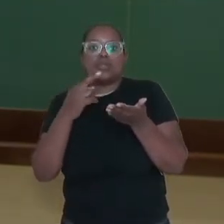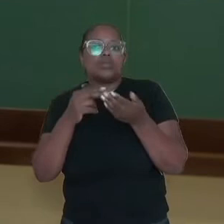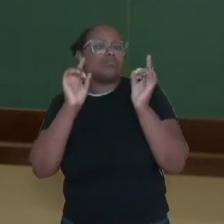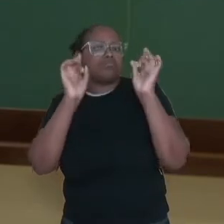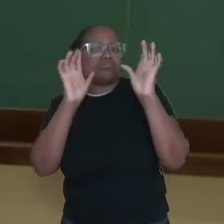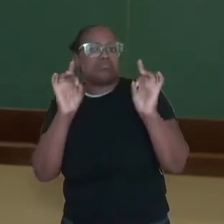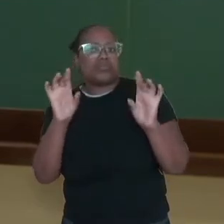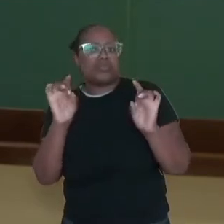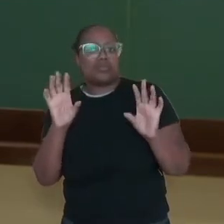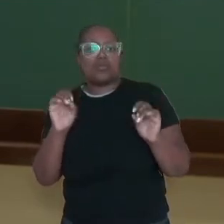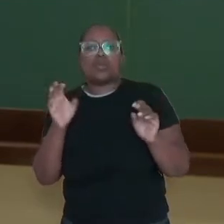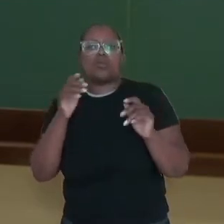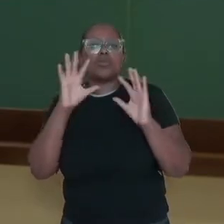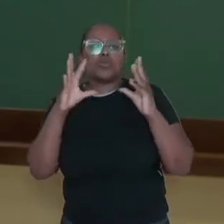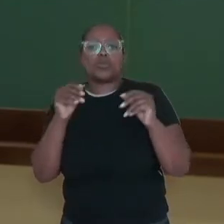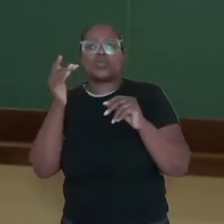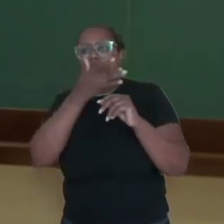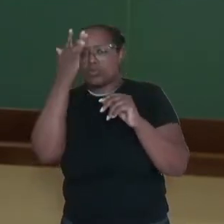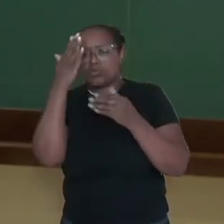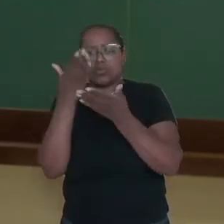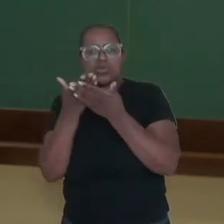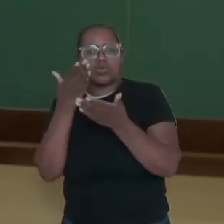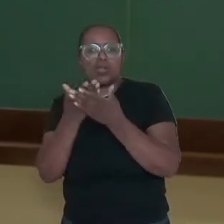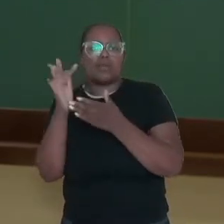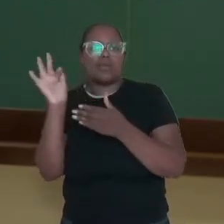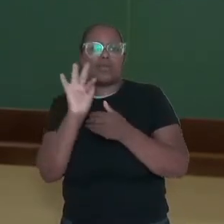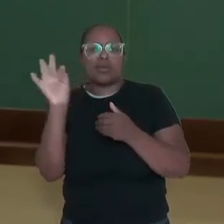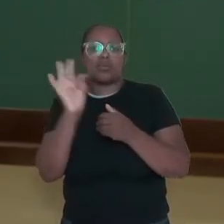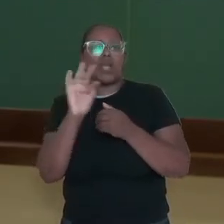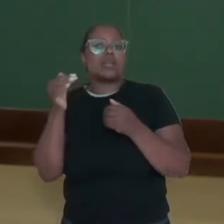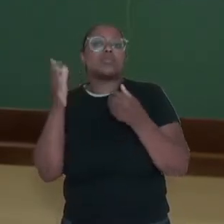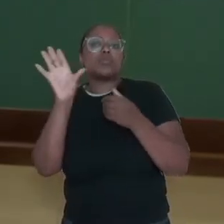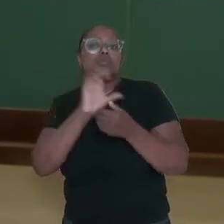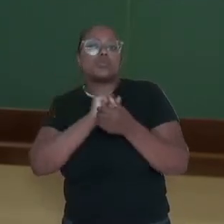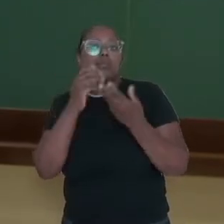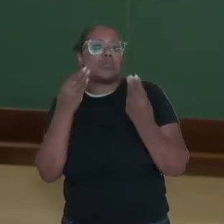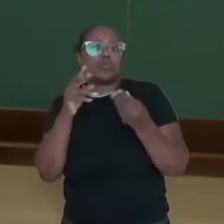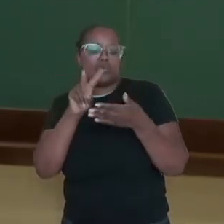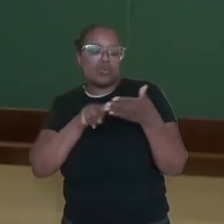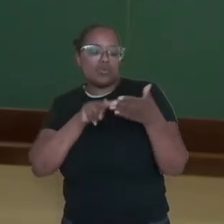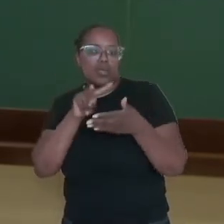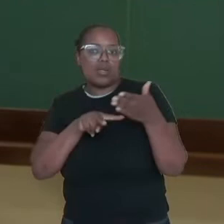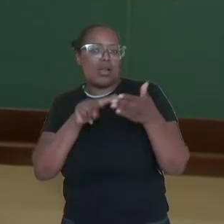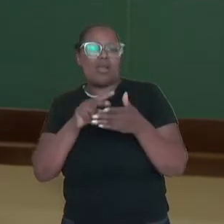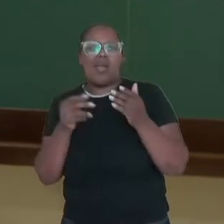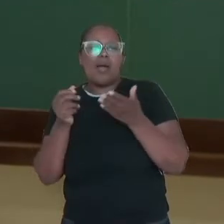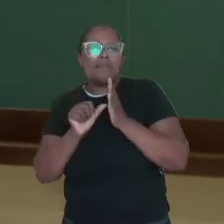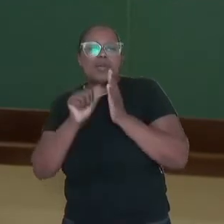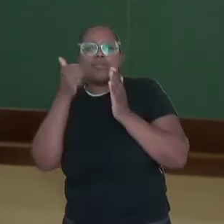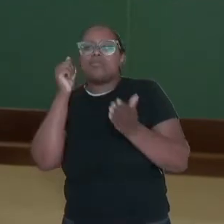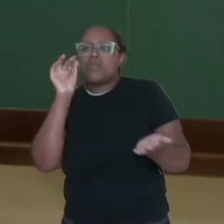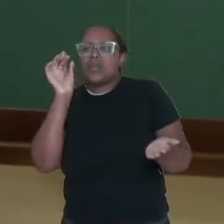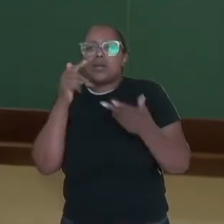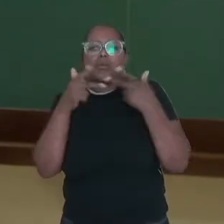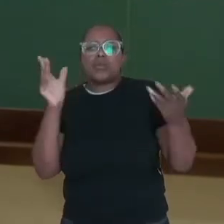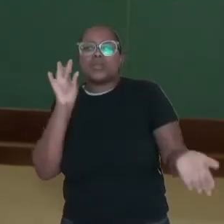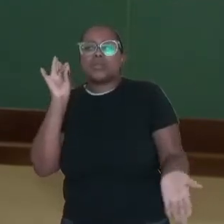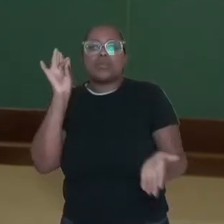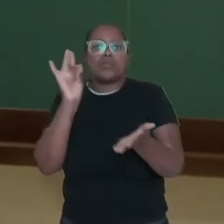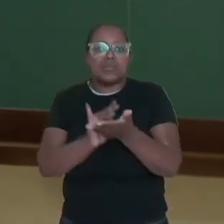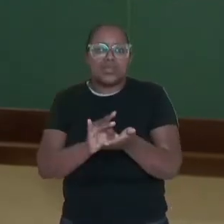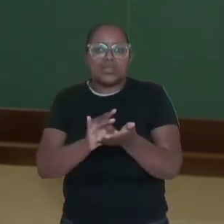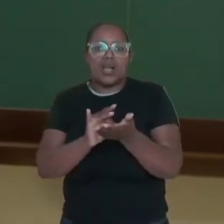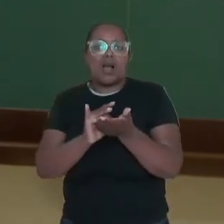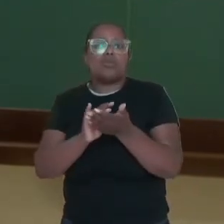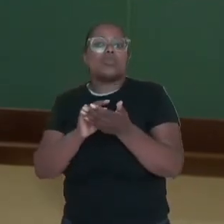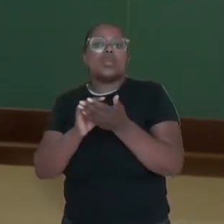época, e que os universitários gostavam muito de ler, tá? Então esse é o primeiro registro de uma